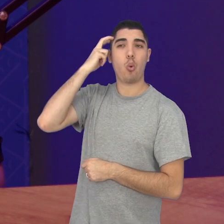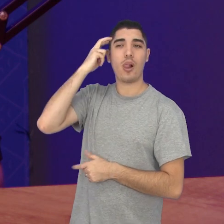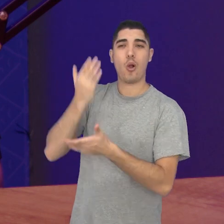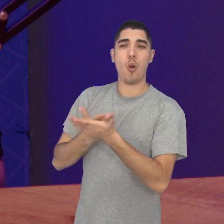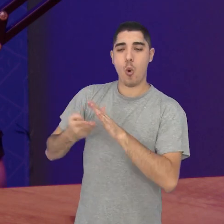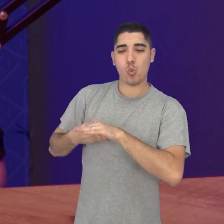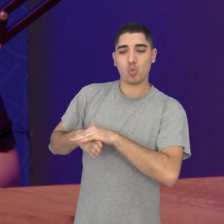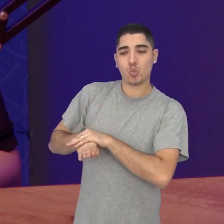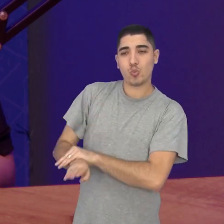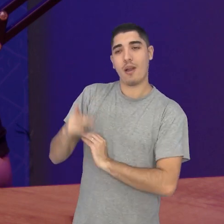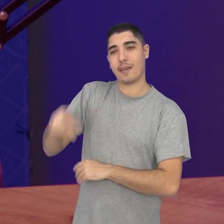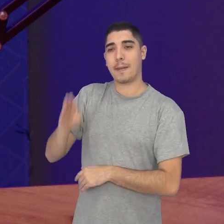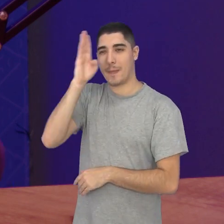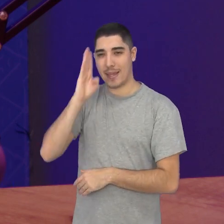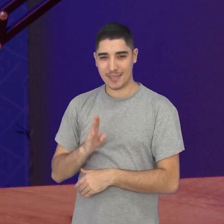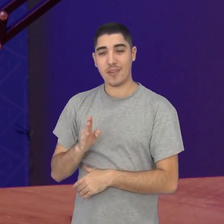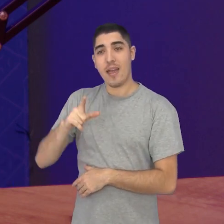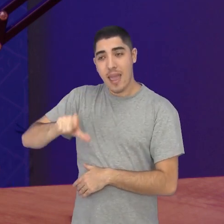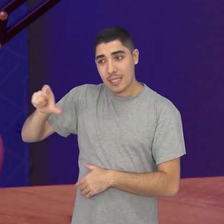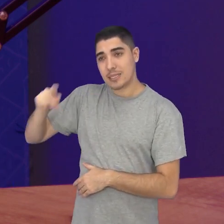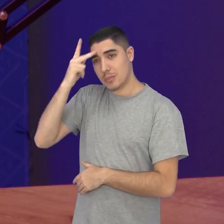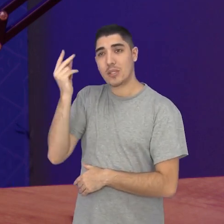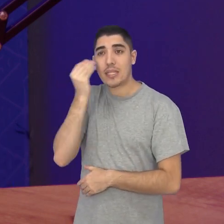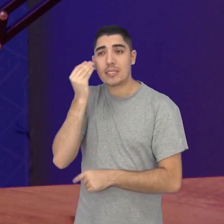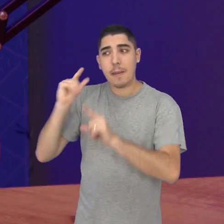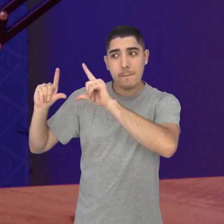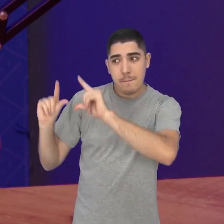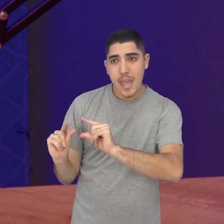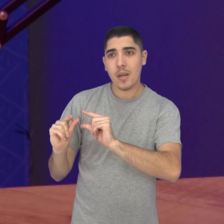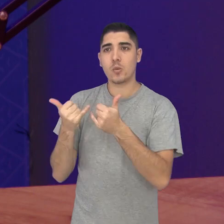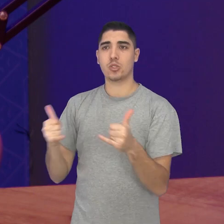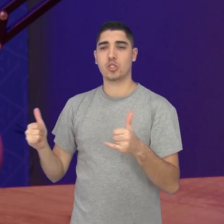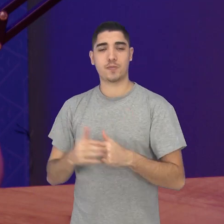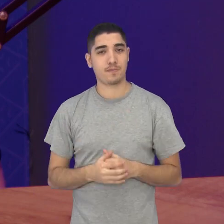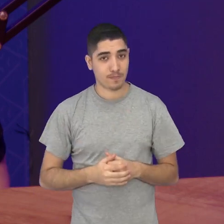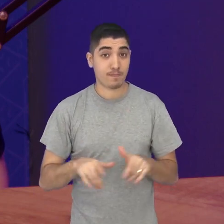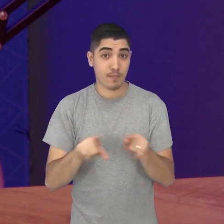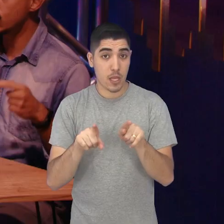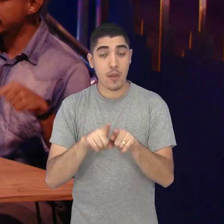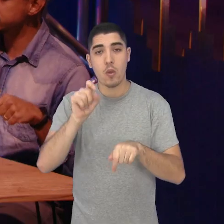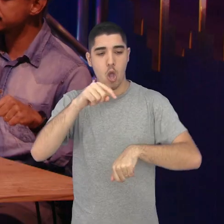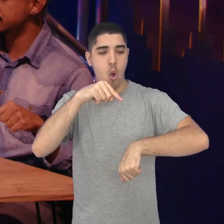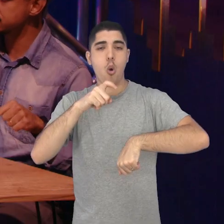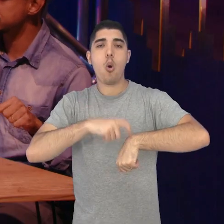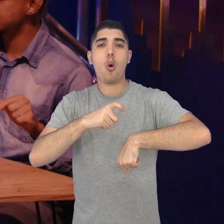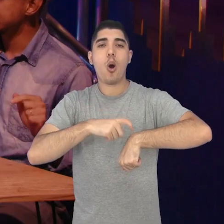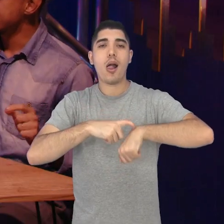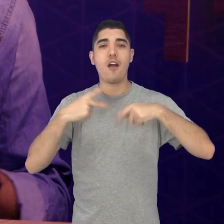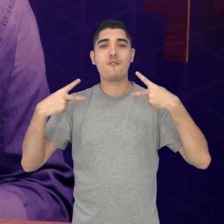criada no brasileiro de tentar, então, utilizar, né, gastar menos energia. E o horário de